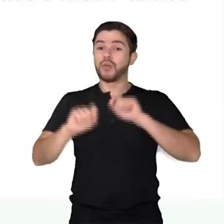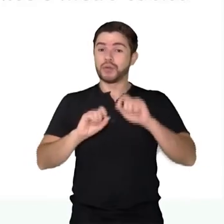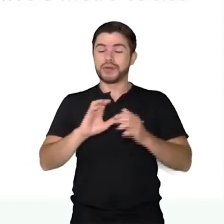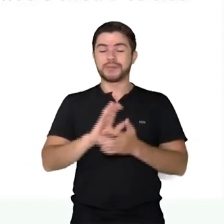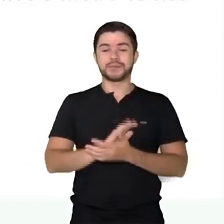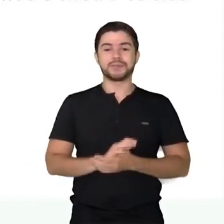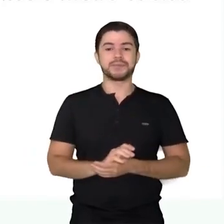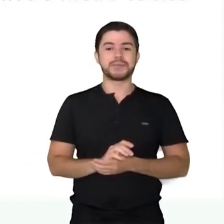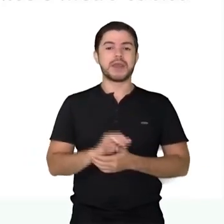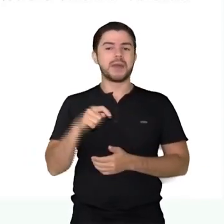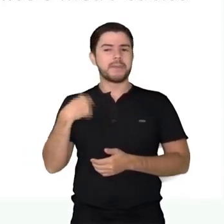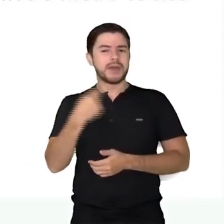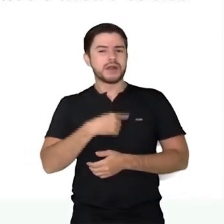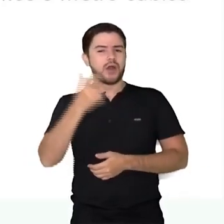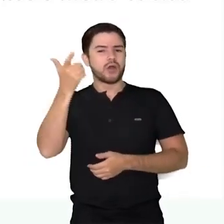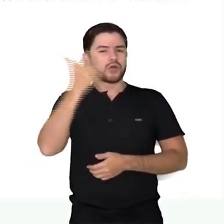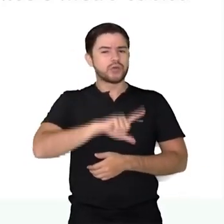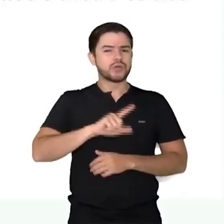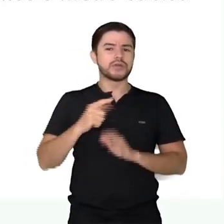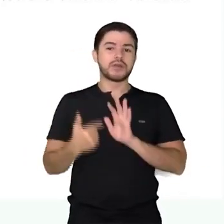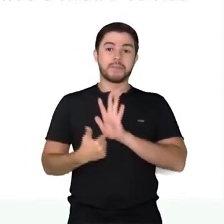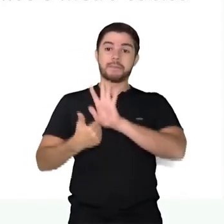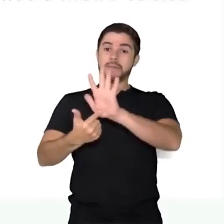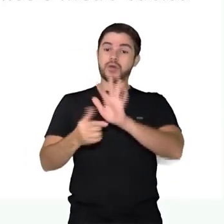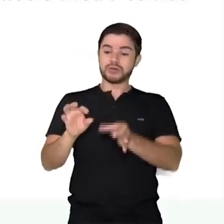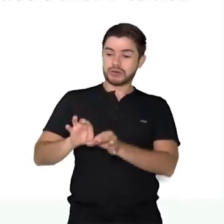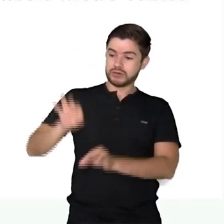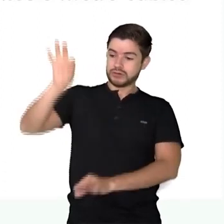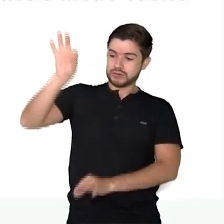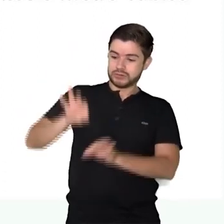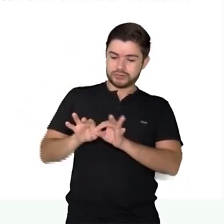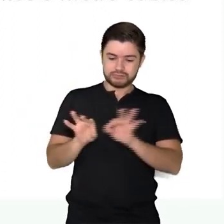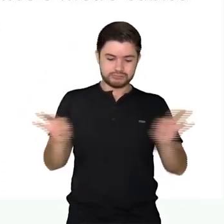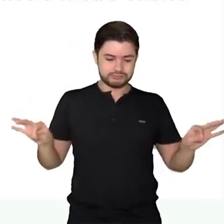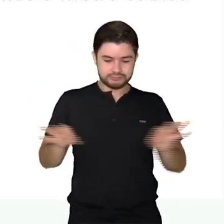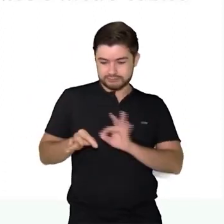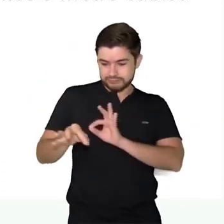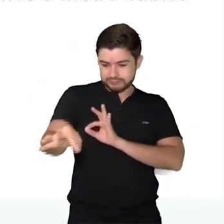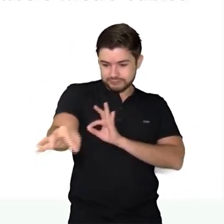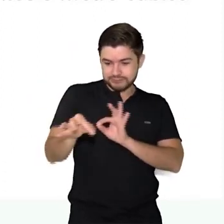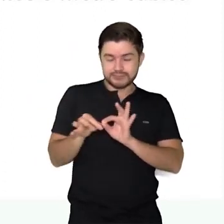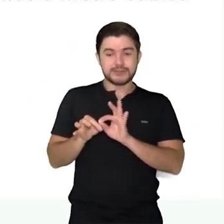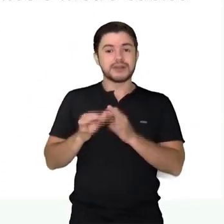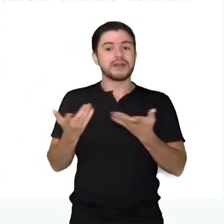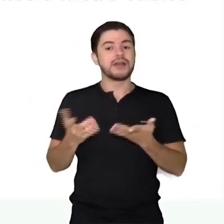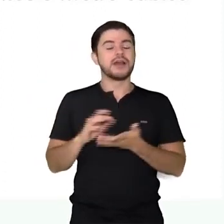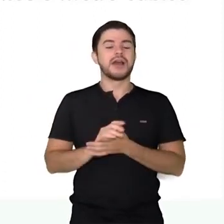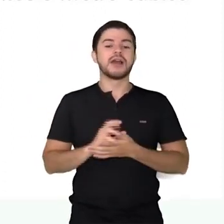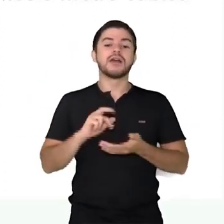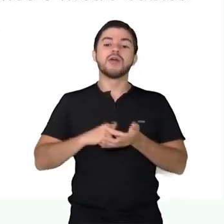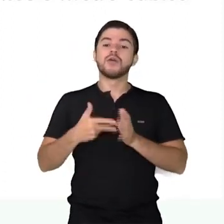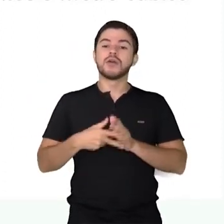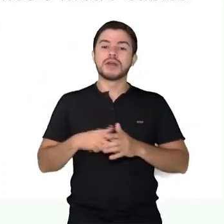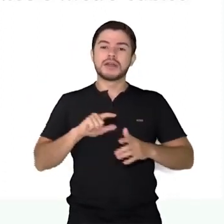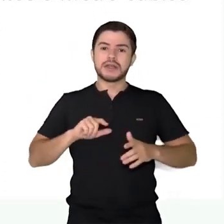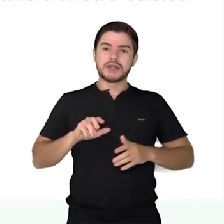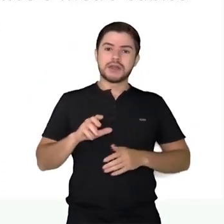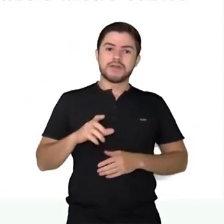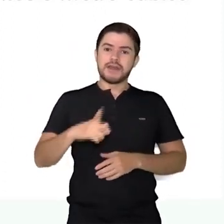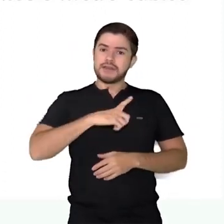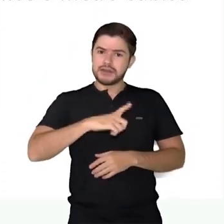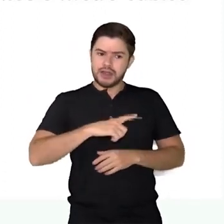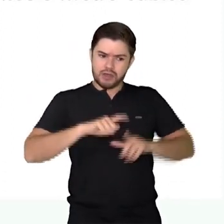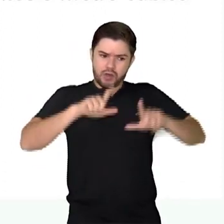situação. Para a gente definir, né, o volume, é um corpo a medida de um corpo que ocupa um determinado espaço,